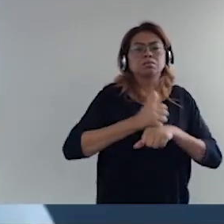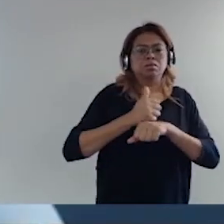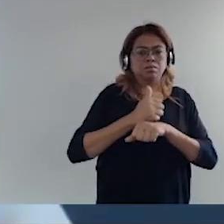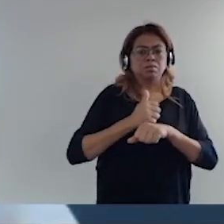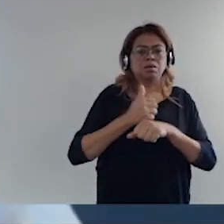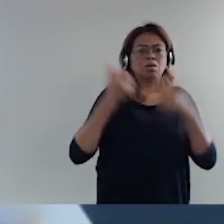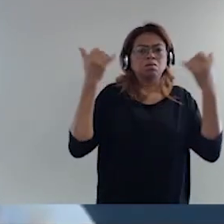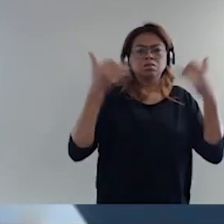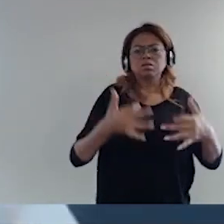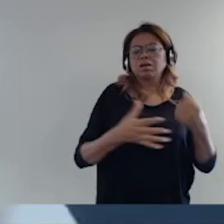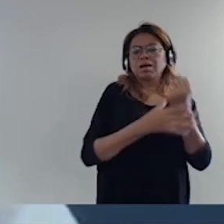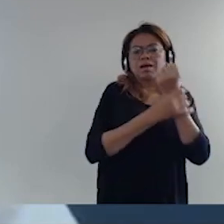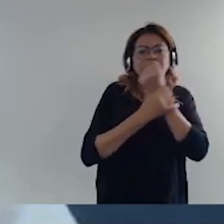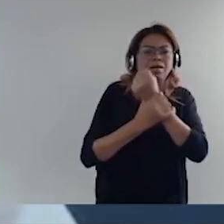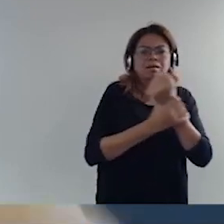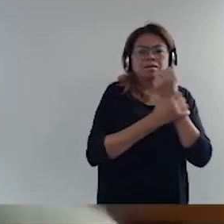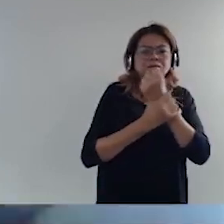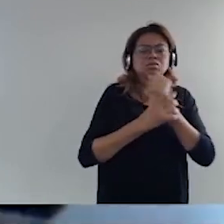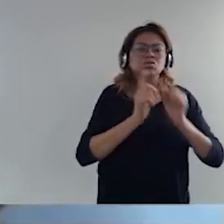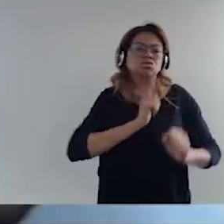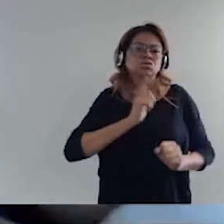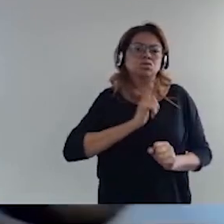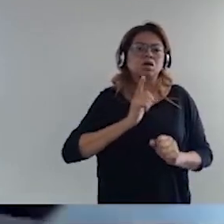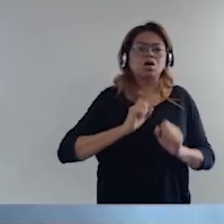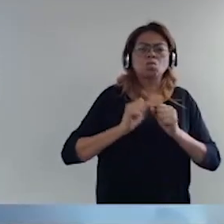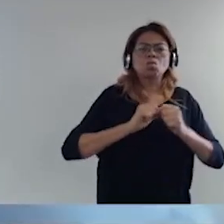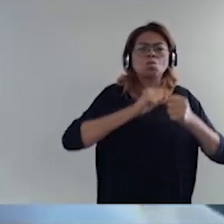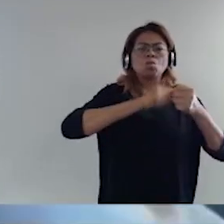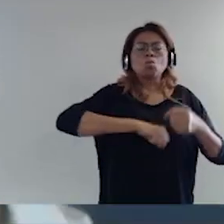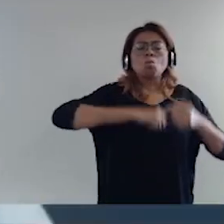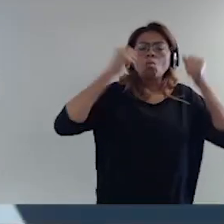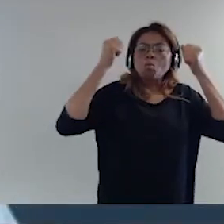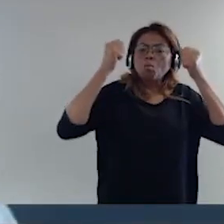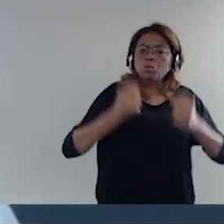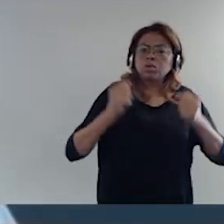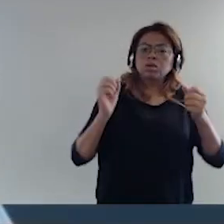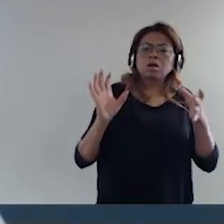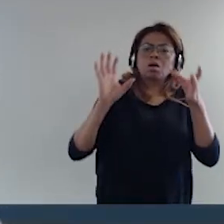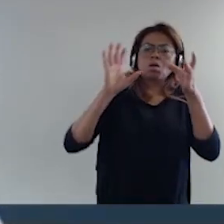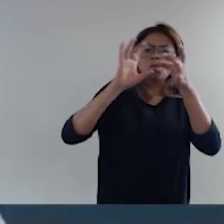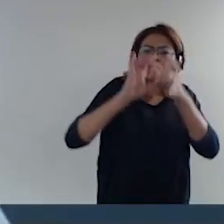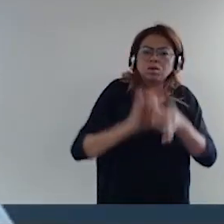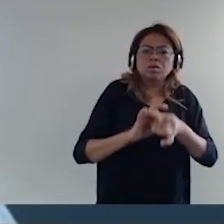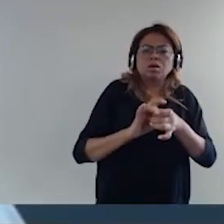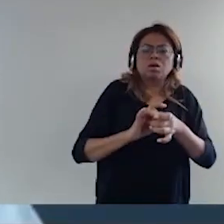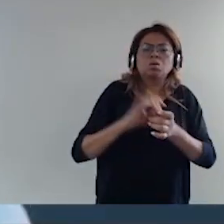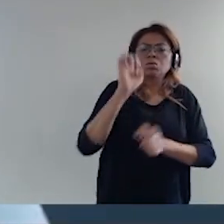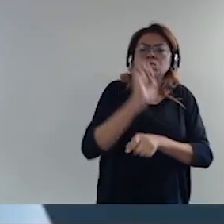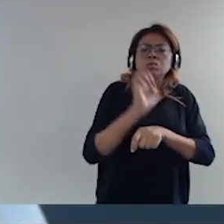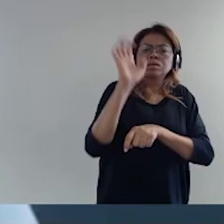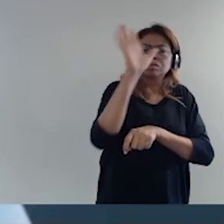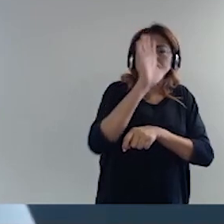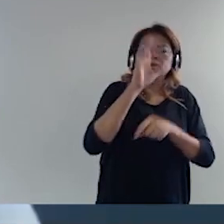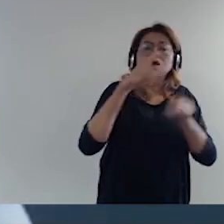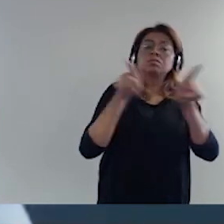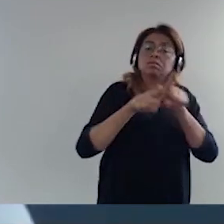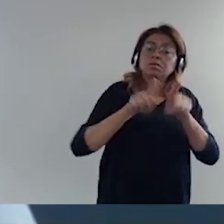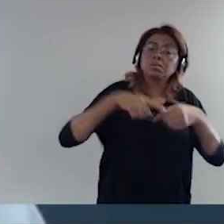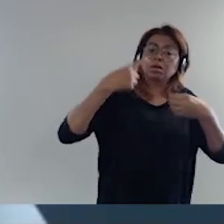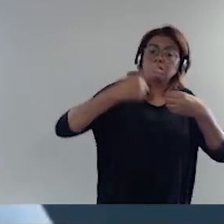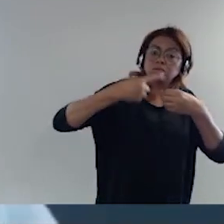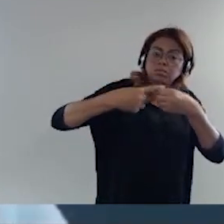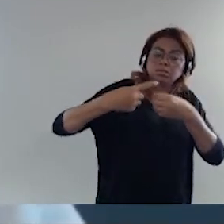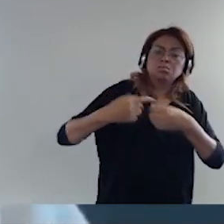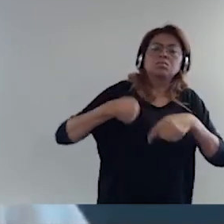A garantia de que teríamos um poder da União, um poder de estados e um poder de municípios. Né? E a União, rica